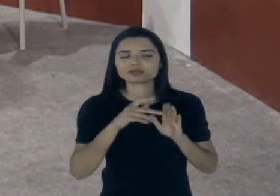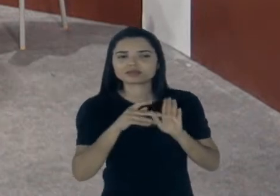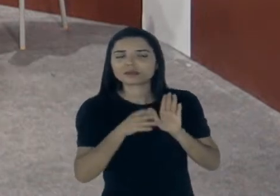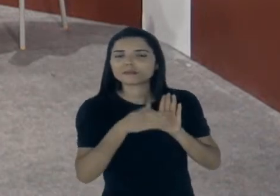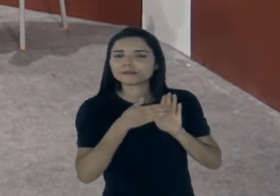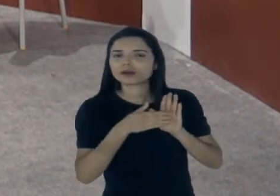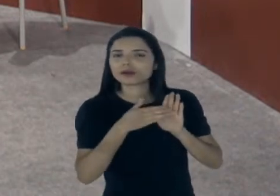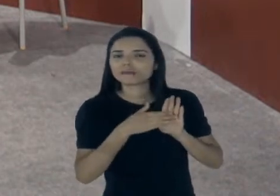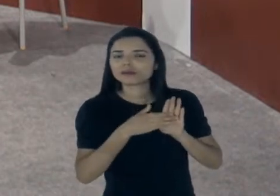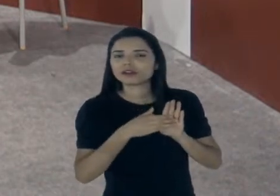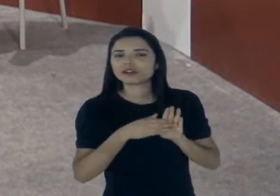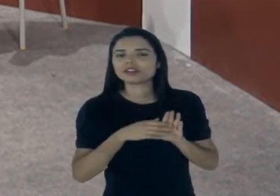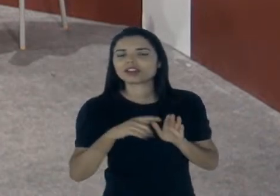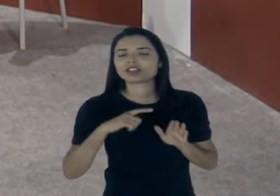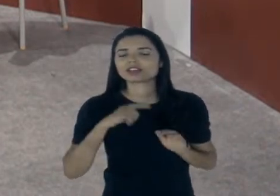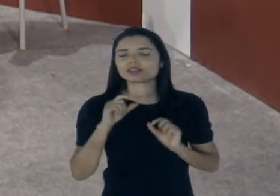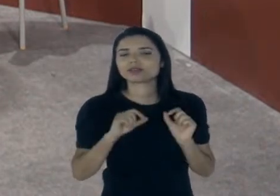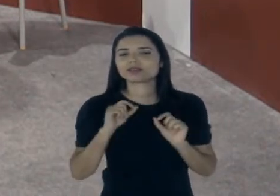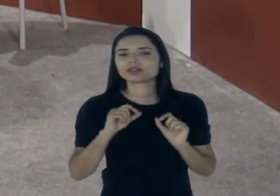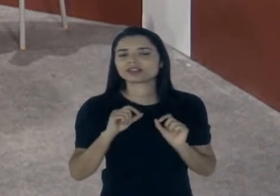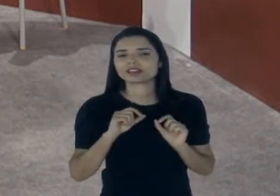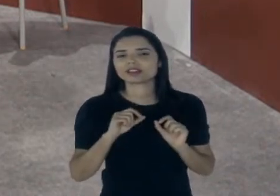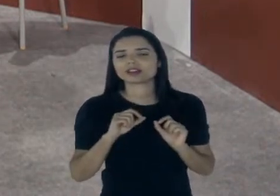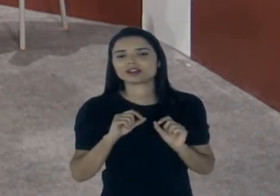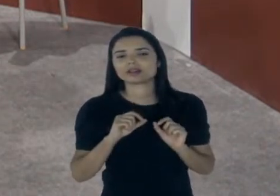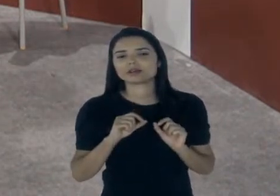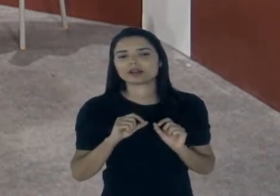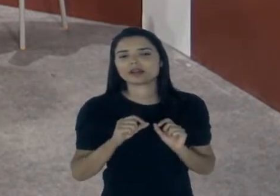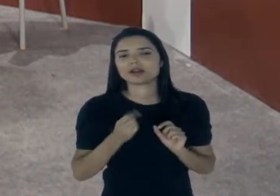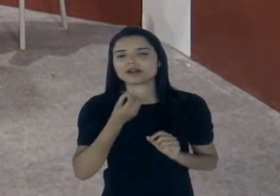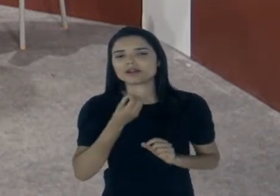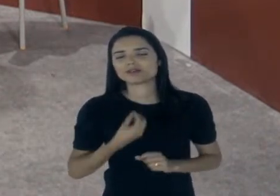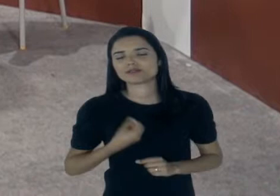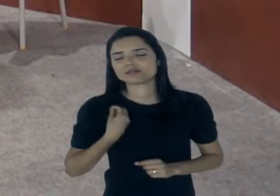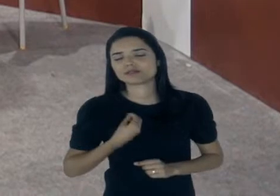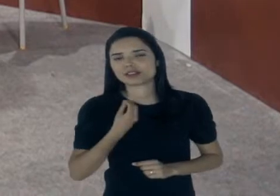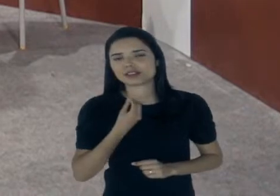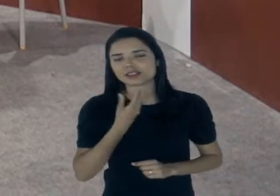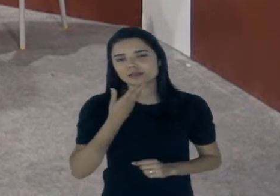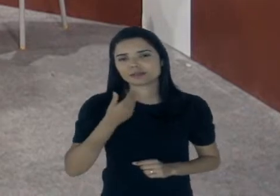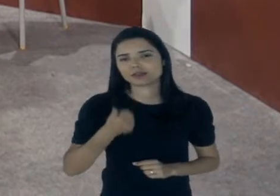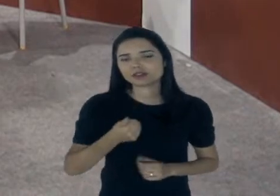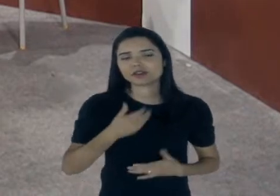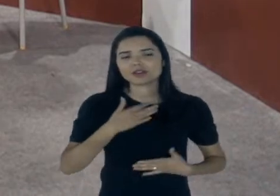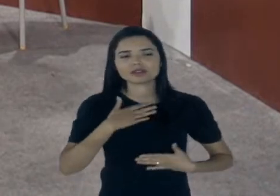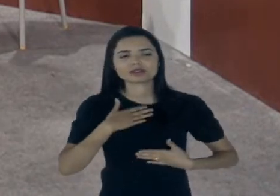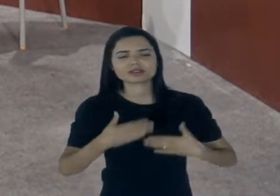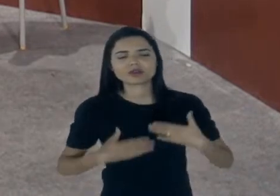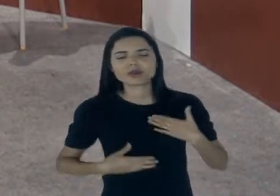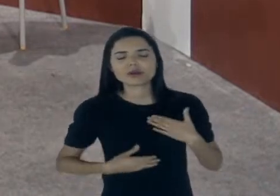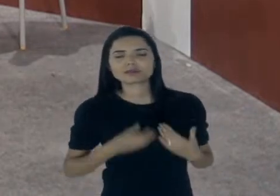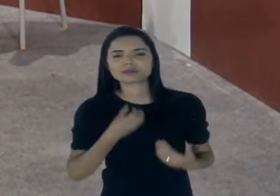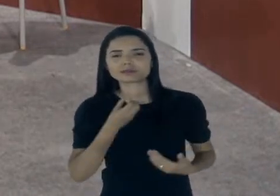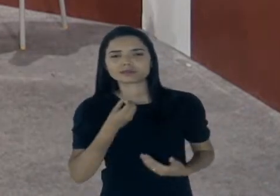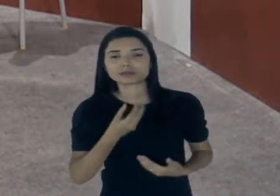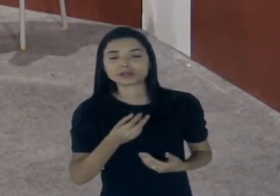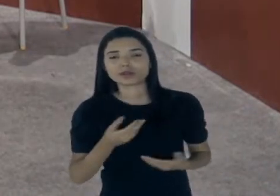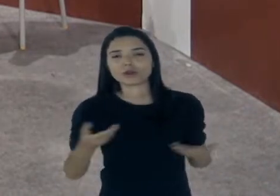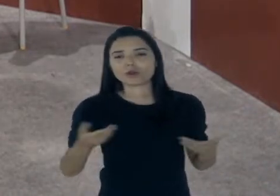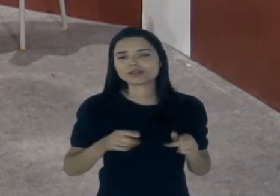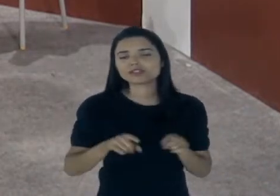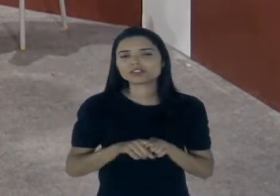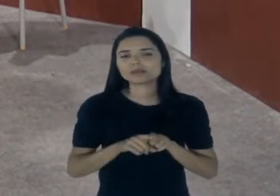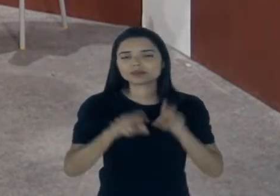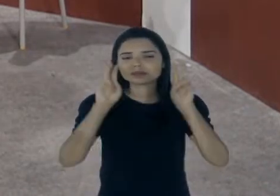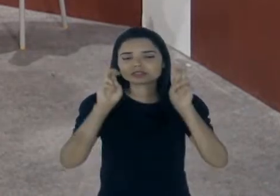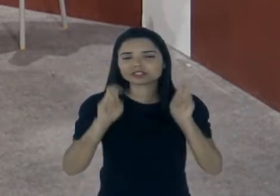essa questão da qualidade de vida, do bem-estar. E hoje a gente vai estar falando de uma outra temática bastante importante. Diferente